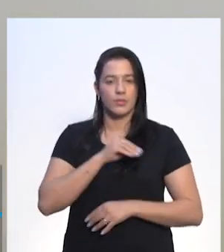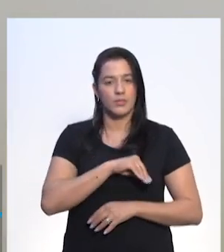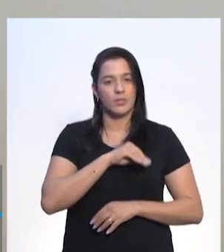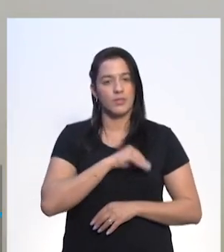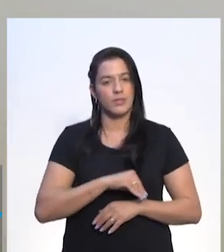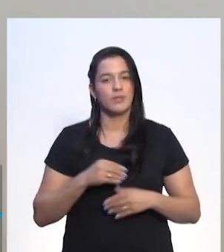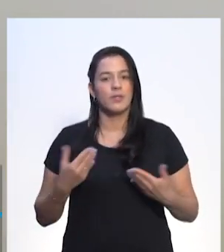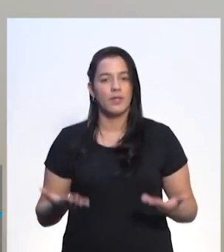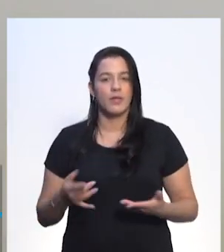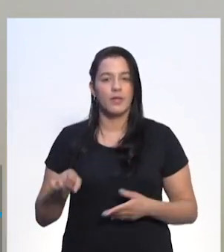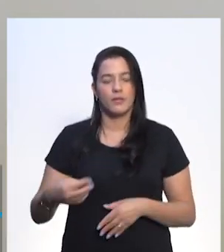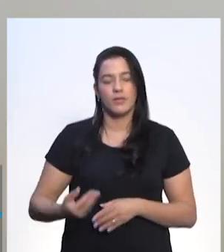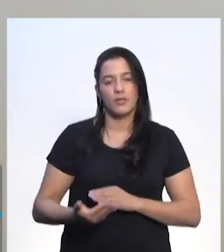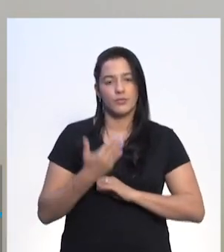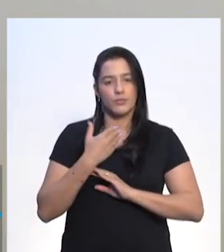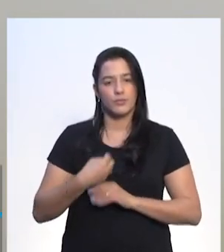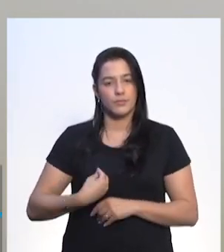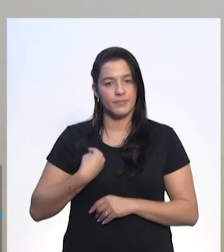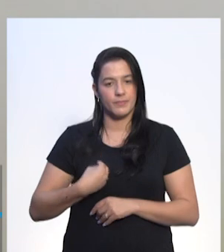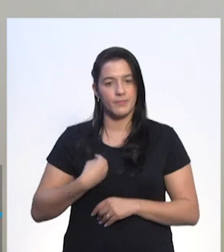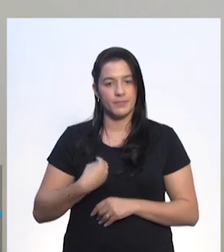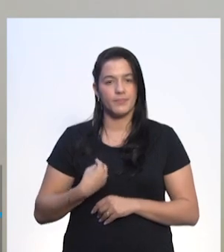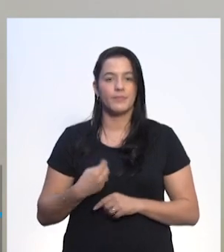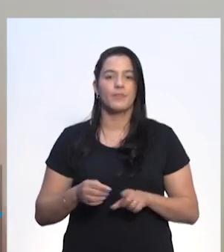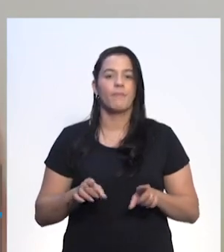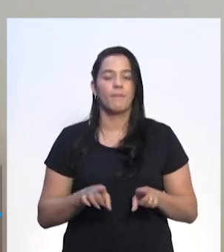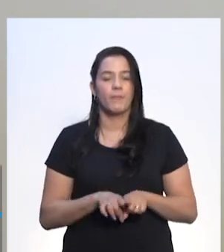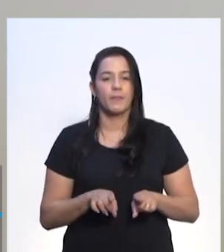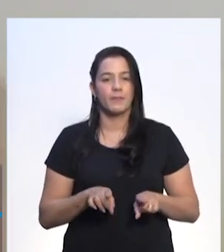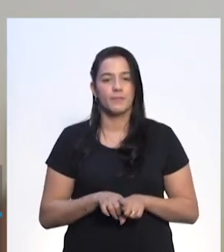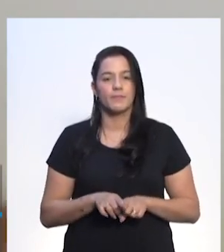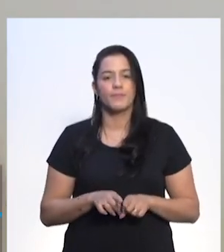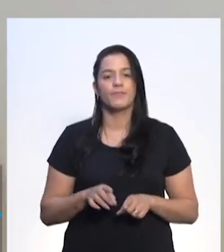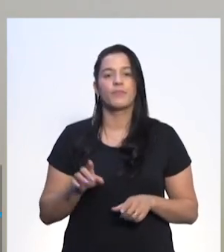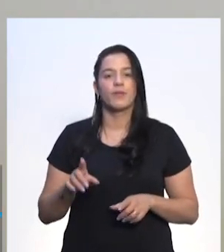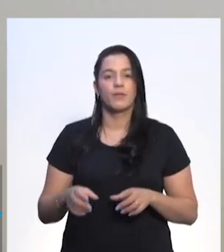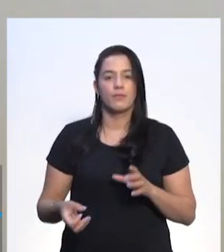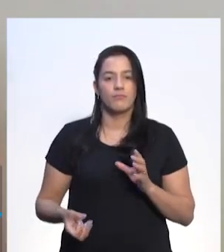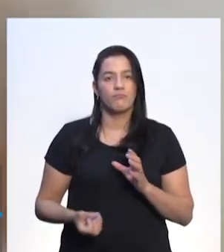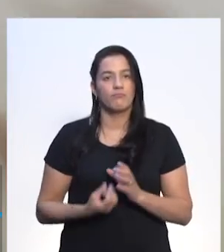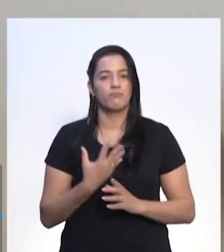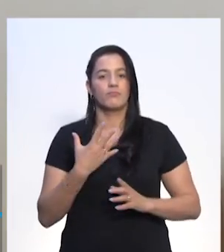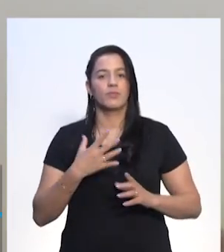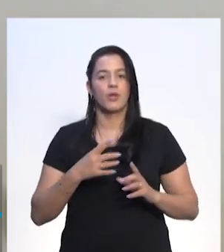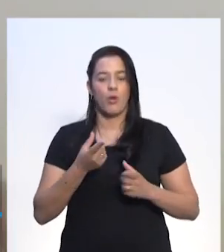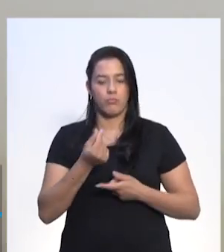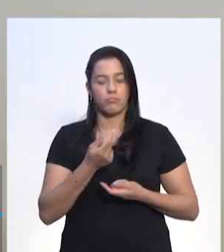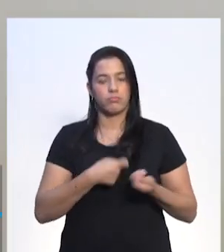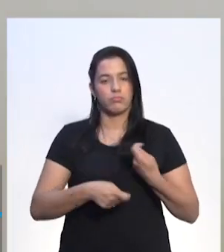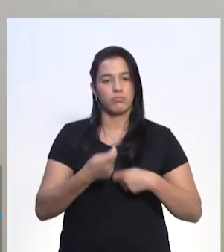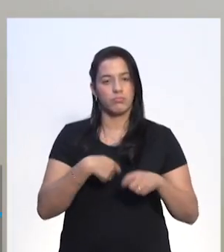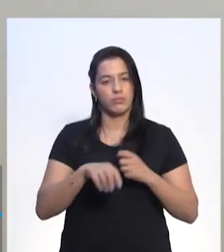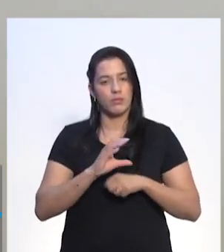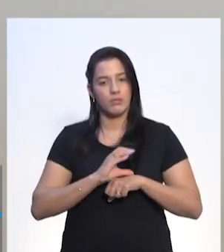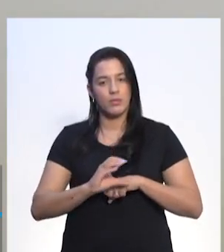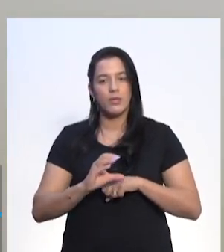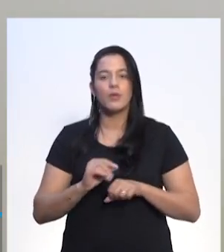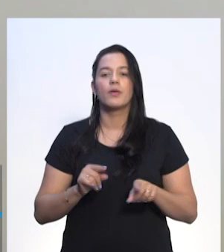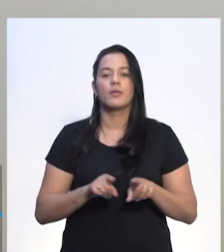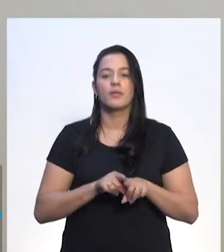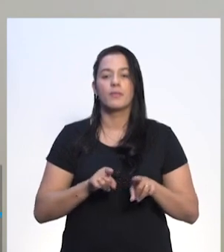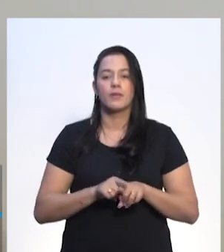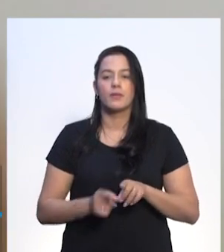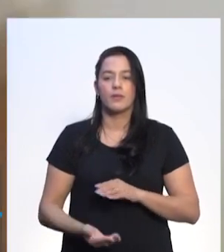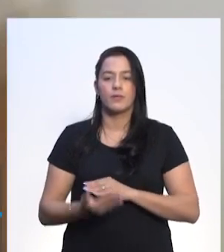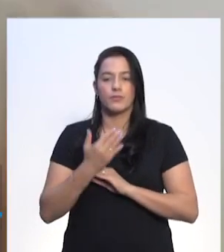sua forma de sobrevivência. Além disso, produz uma atividade econômica que permite o